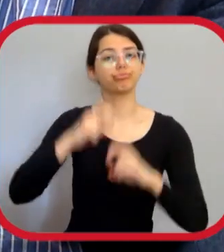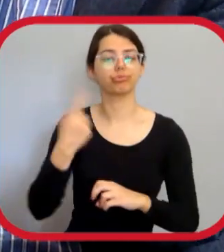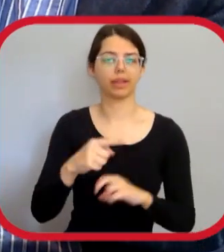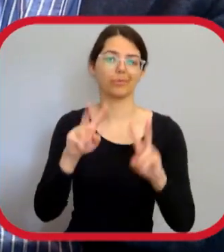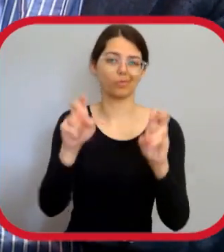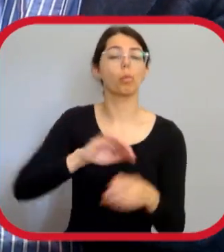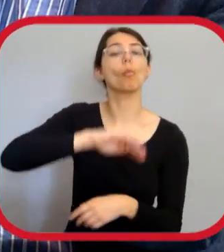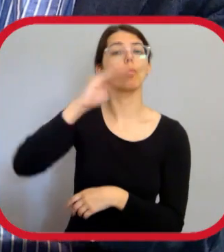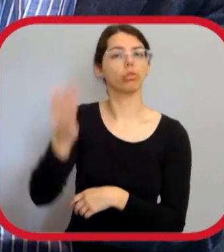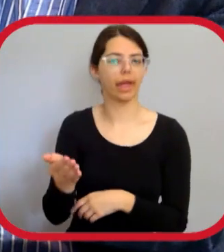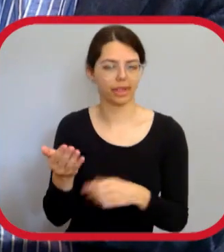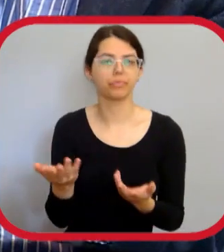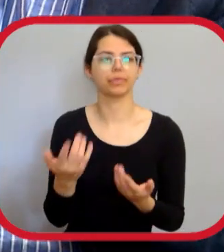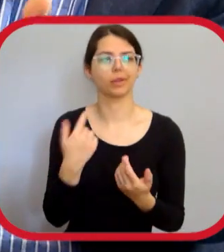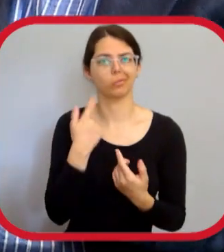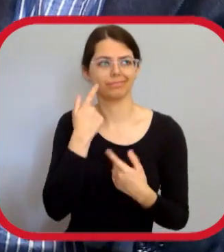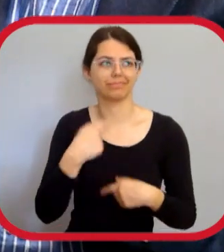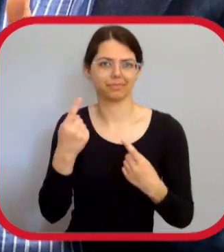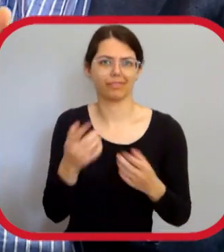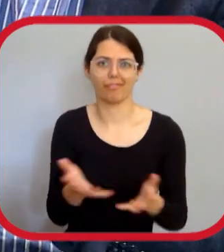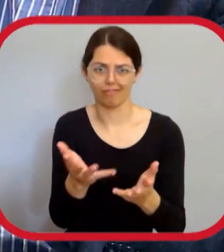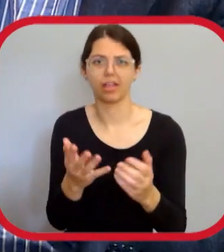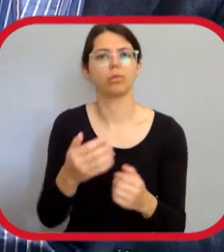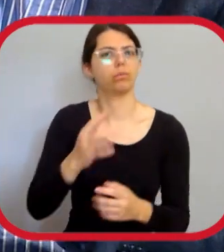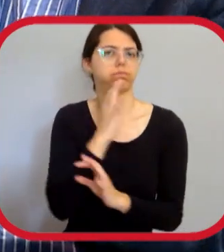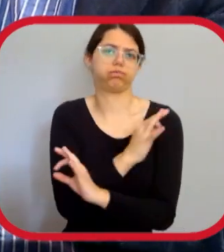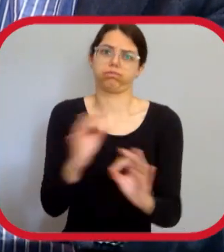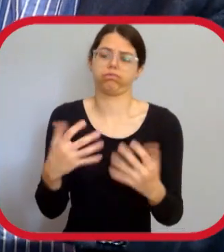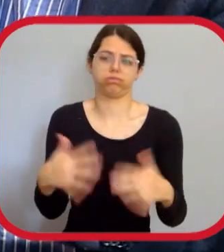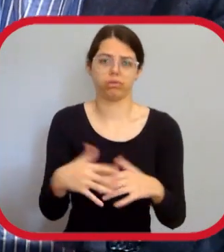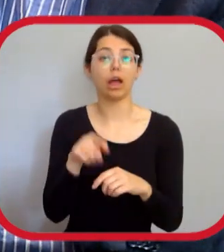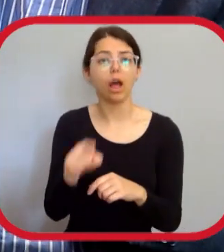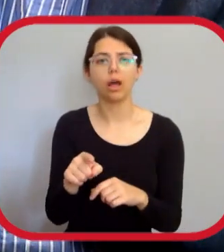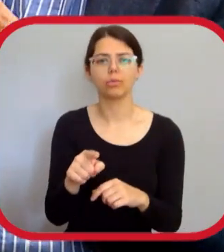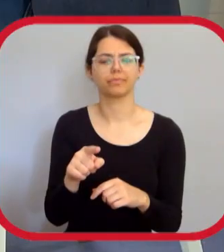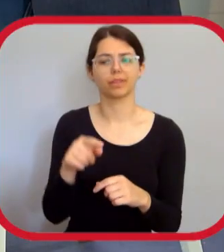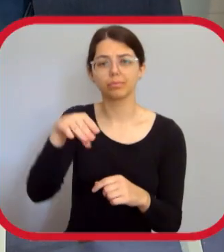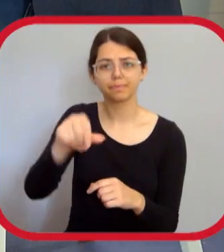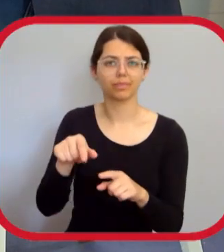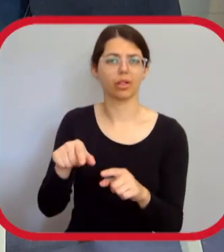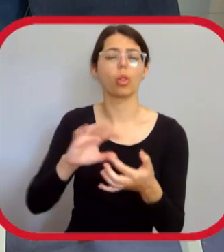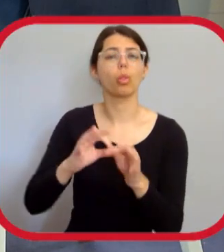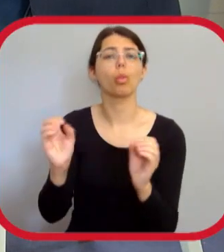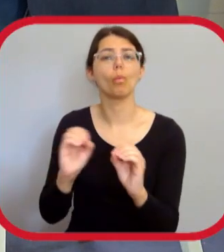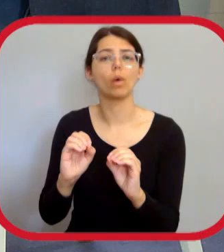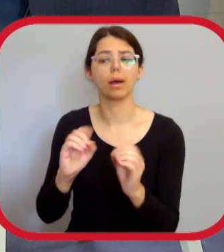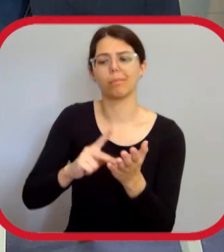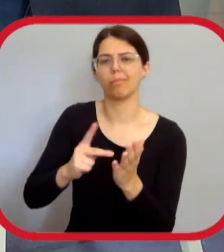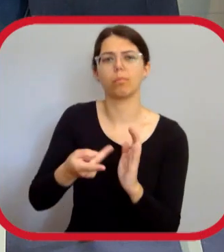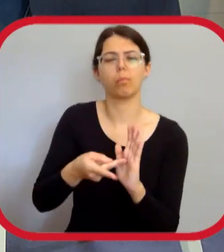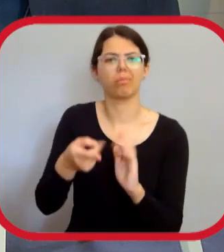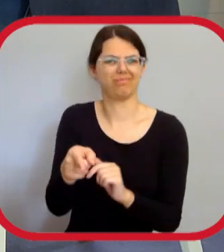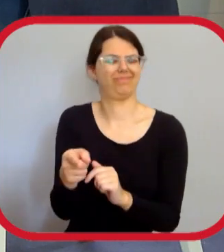tem um centro de investigação, o Centro de Investigação da Montanha, estou aqui a publicitar esse centro, que é um centro de excelência, que não faz sentido esta instituição onde